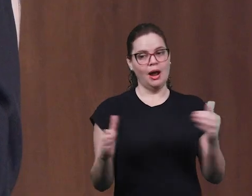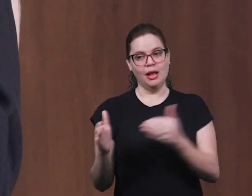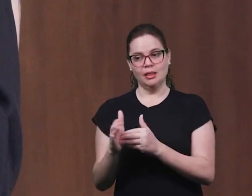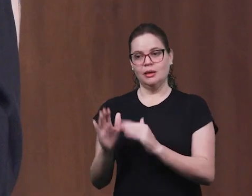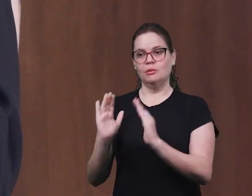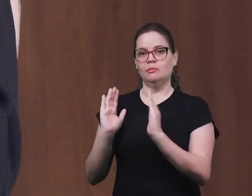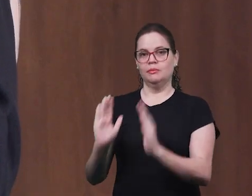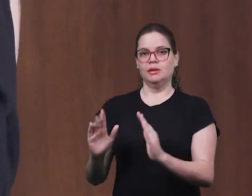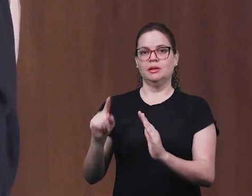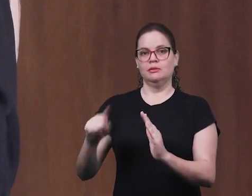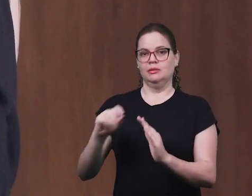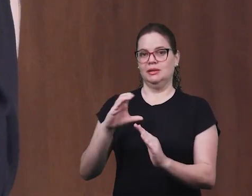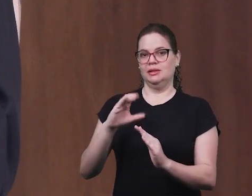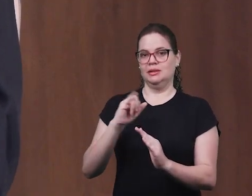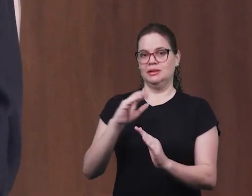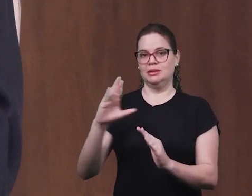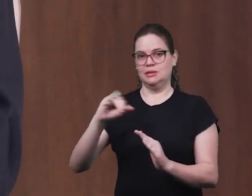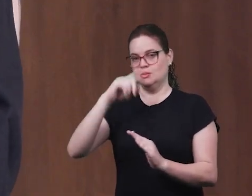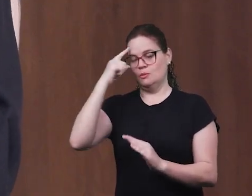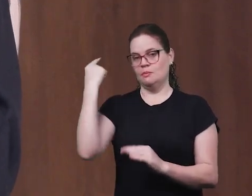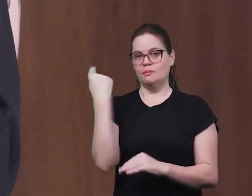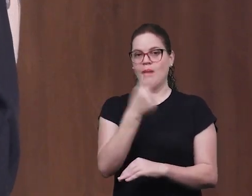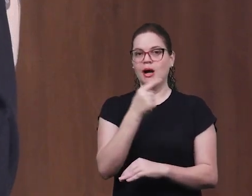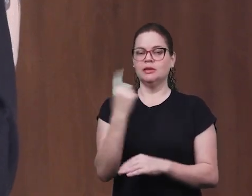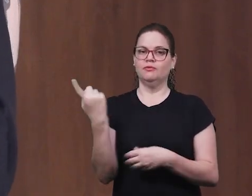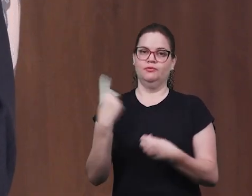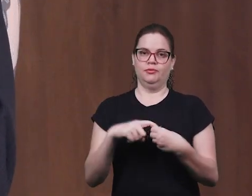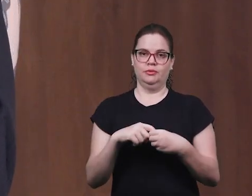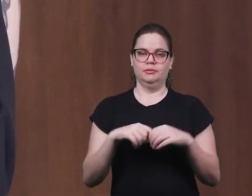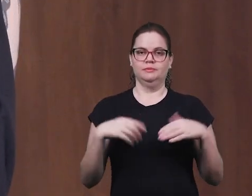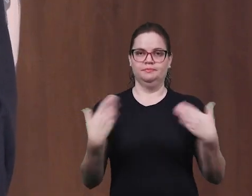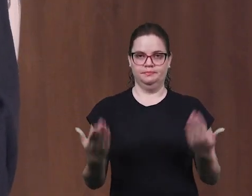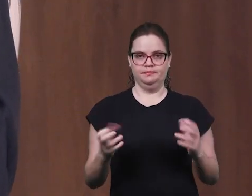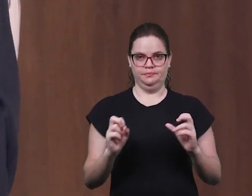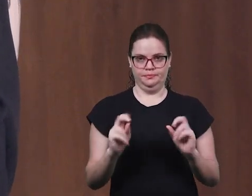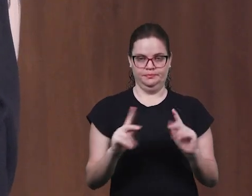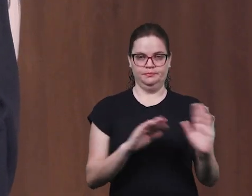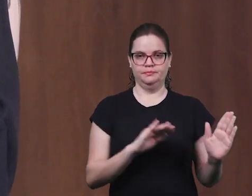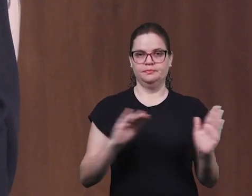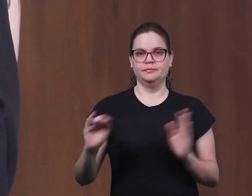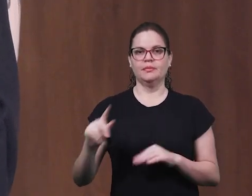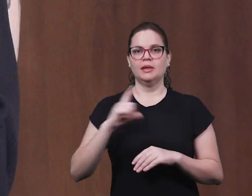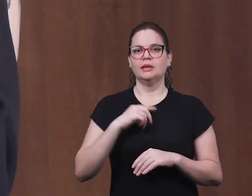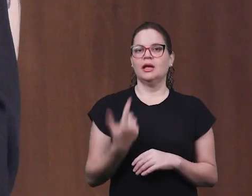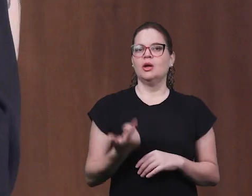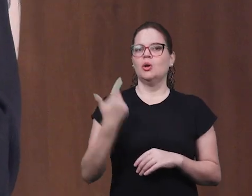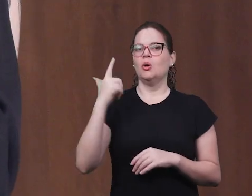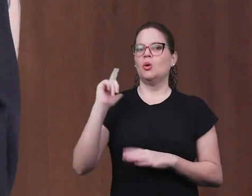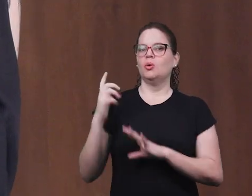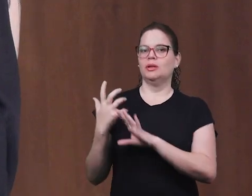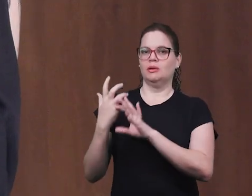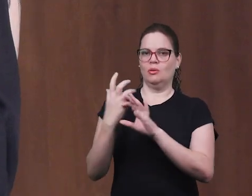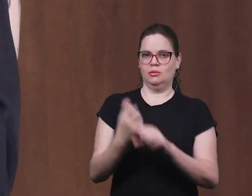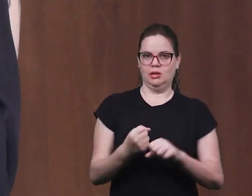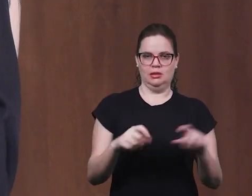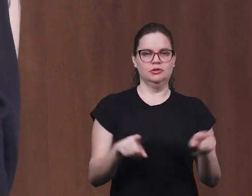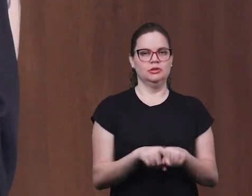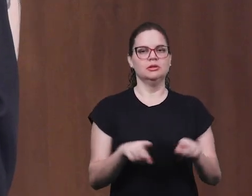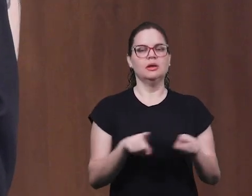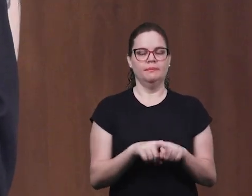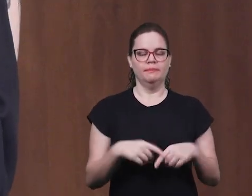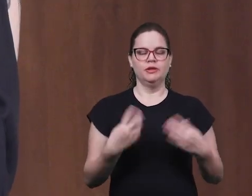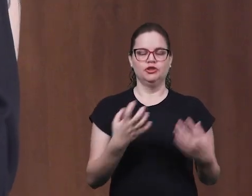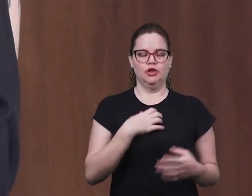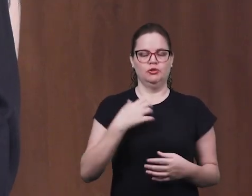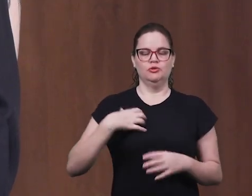Ciro. Bom, qual é a outra contagem? Tem umas coincidências, entre aspas,